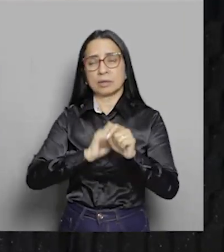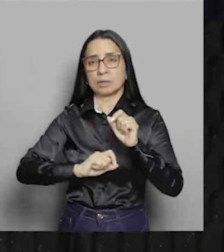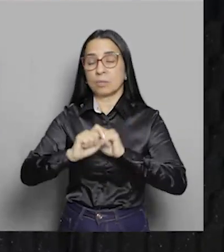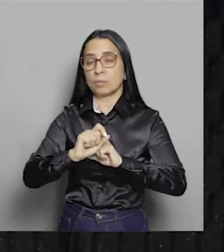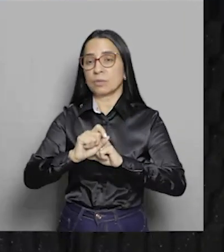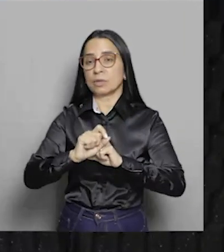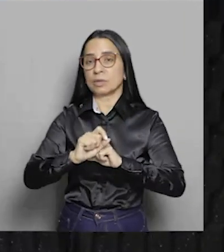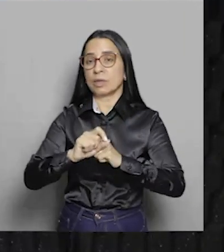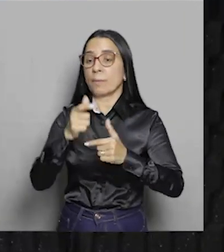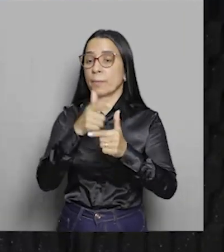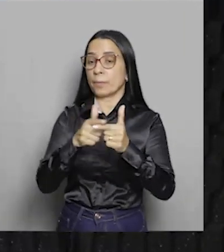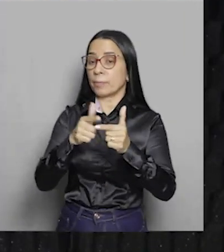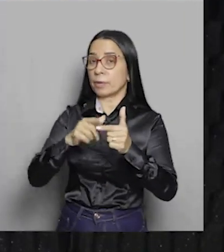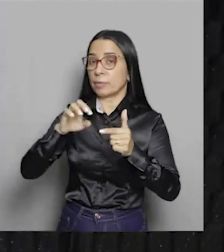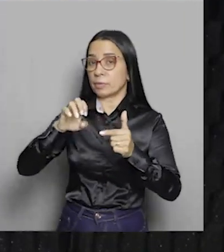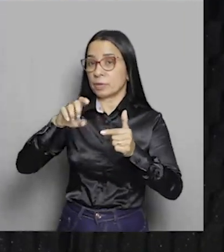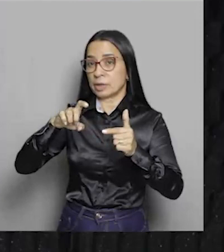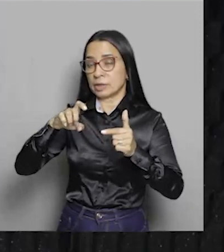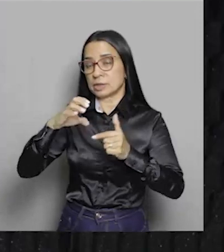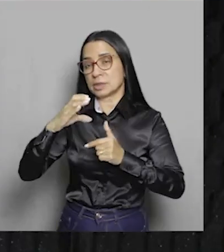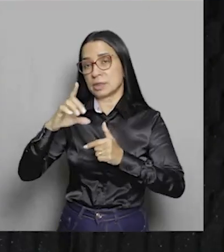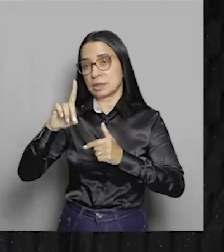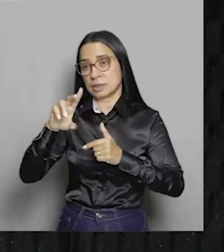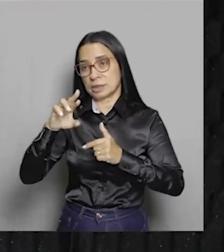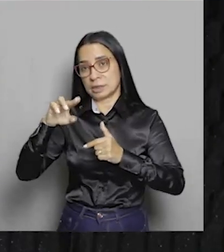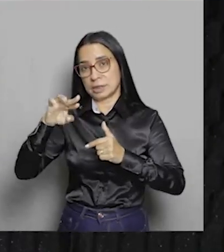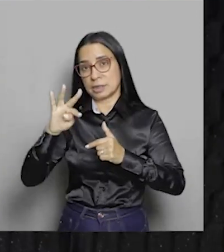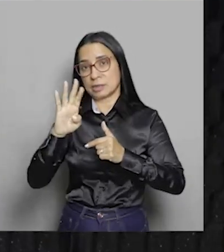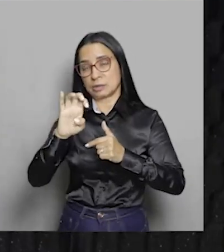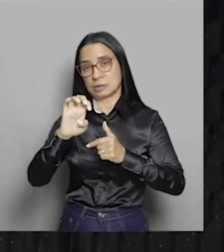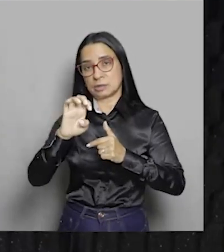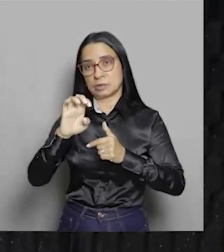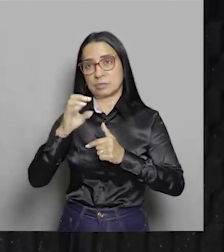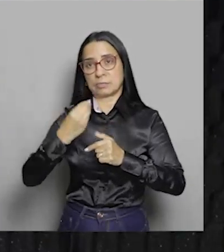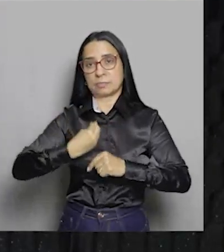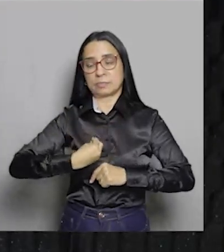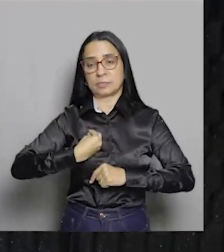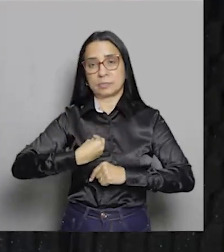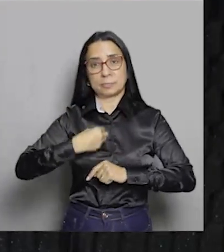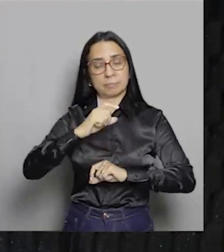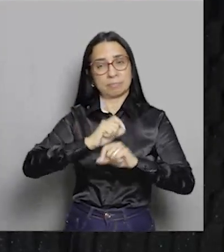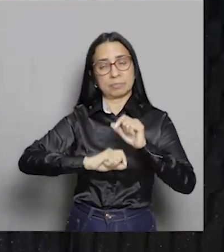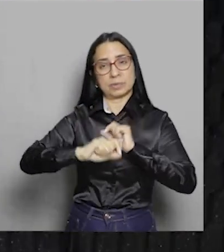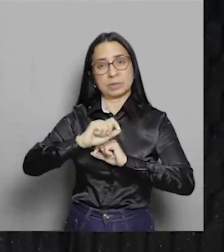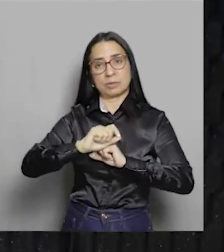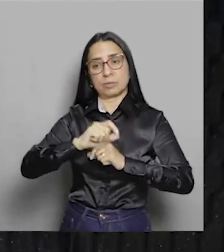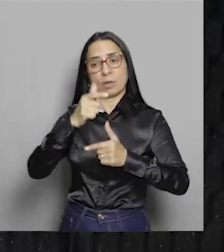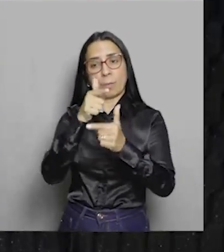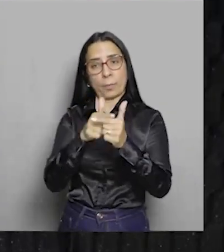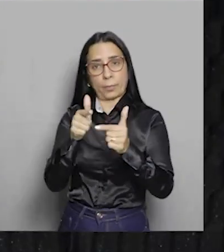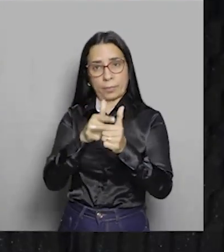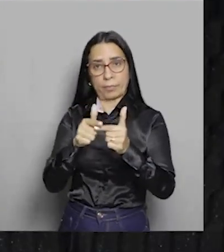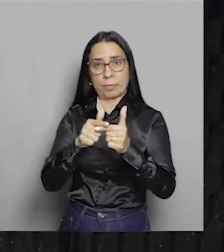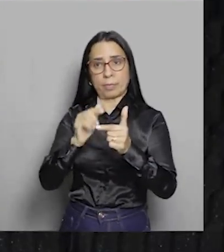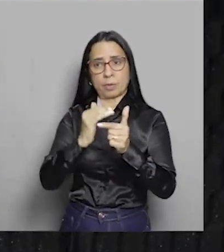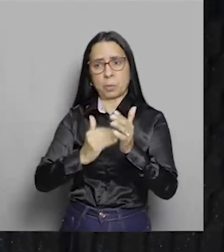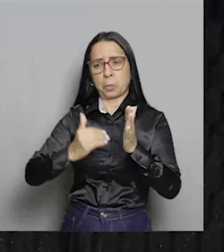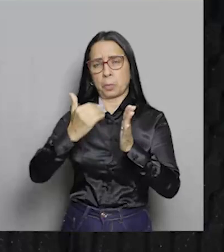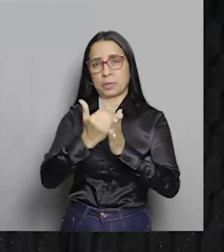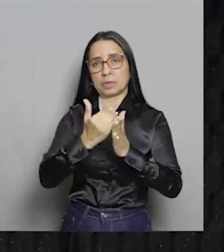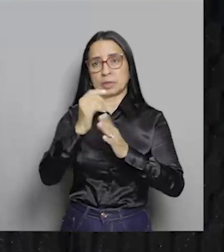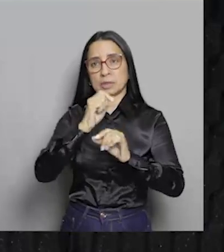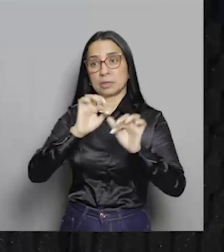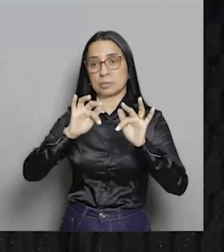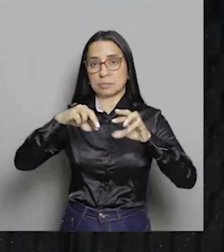do capital. Esse capitalismo, ele vai vivenciar uma crise do excedente no final do